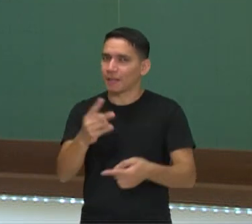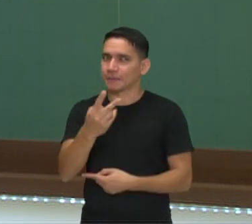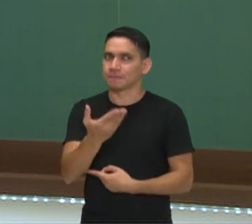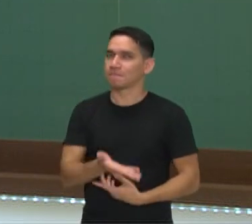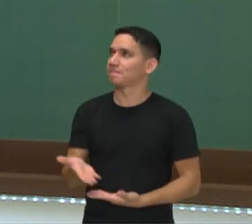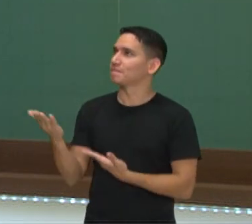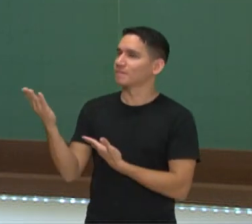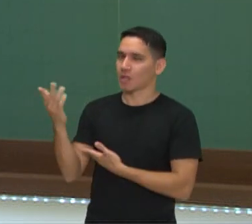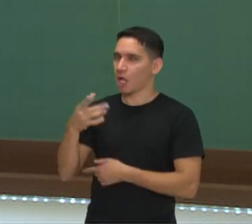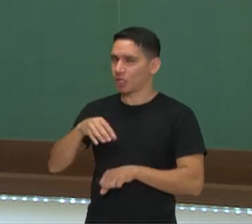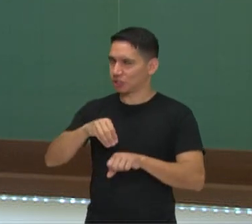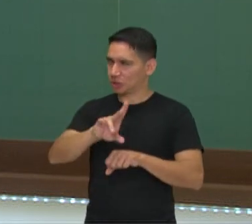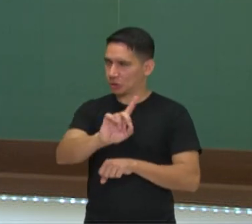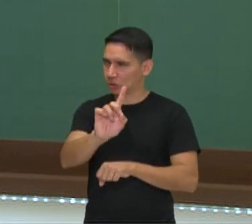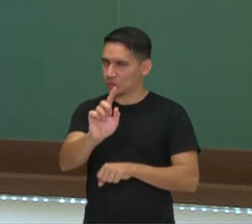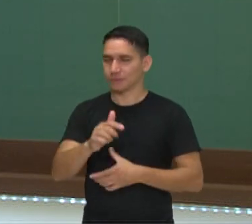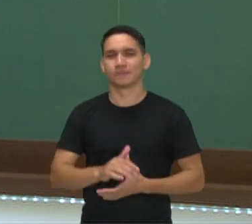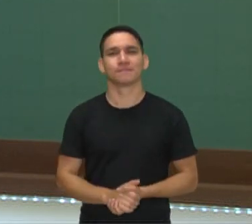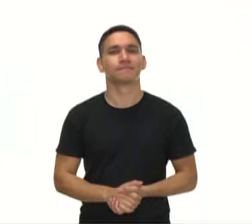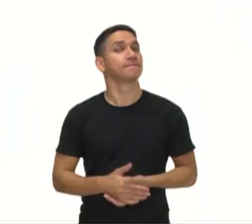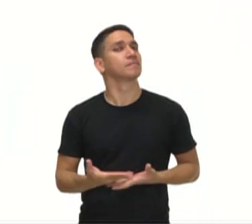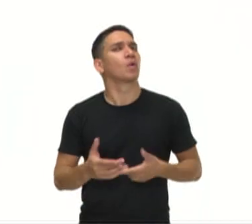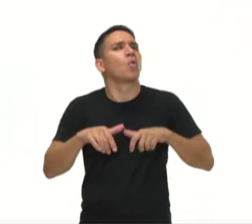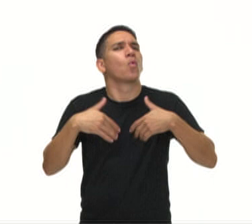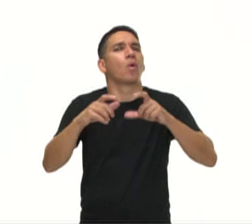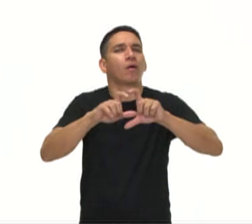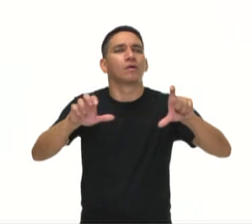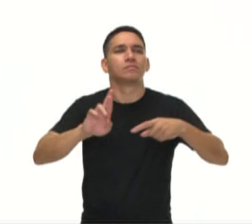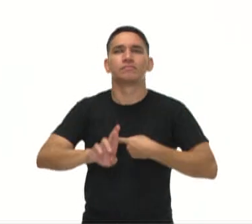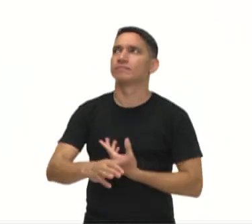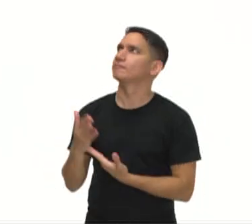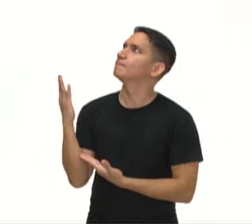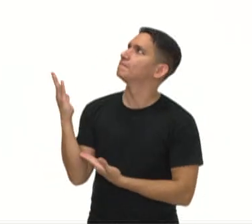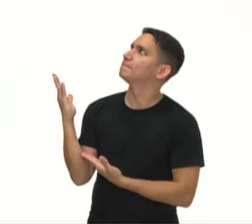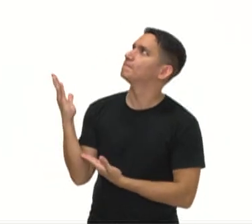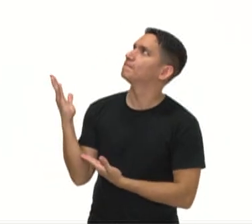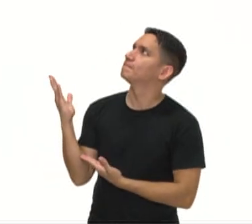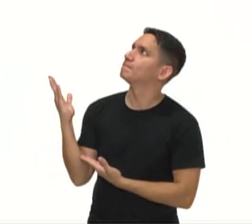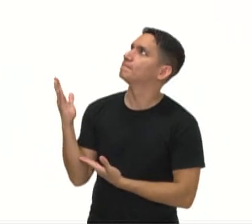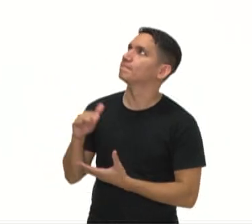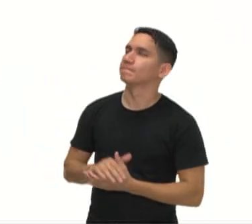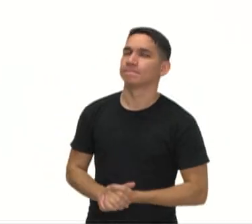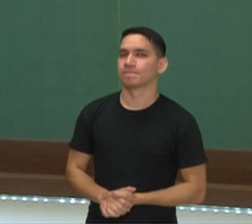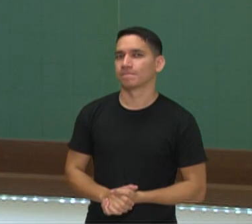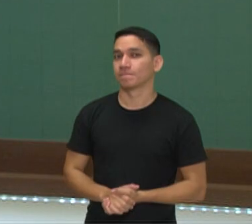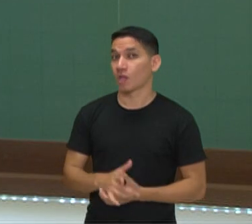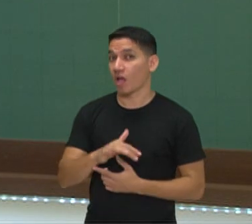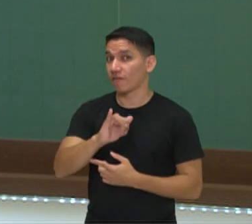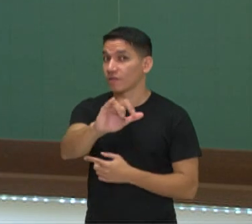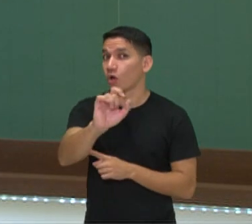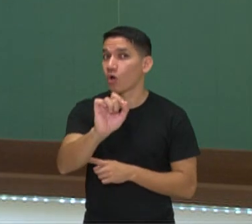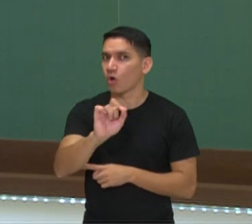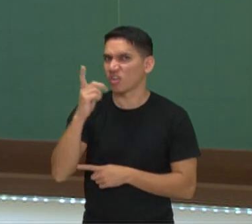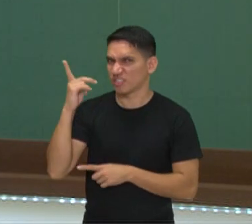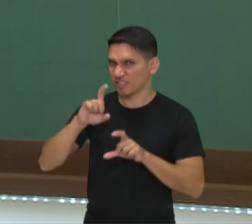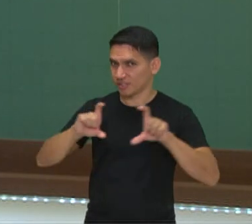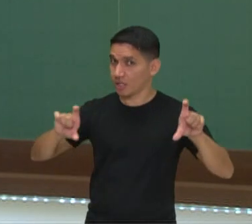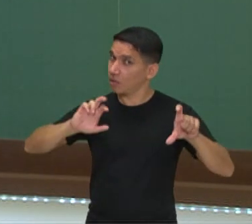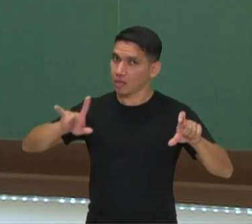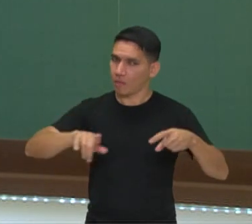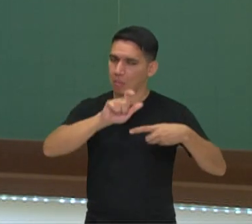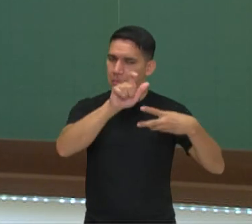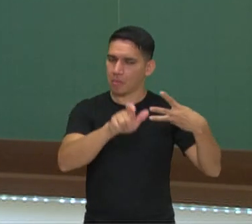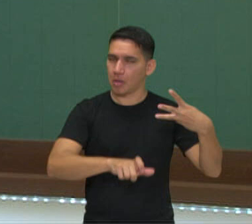você. Não vou dar muita dica, não. Qual é a solução dessa equação? Ó, já vou avisando que do jeito que tá, não é um